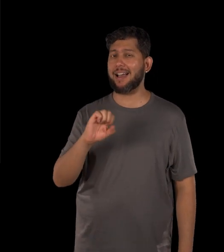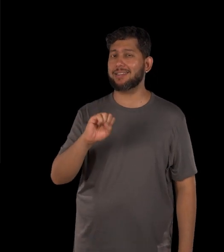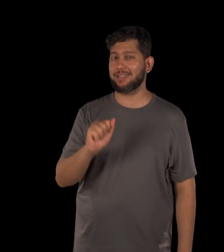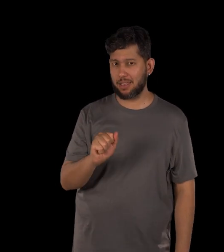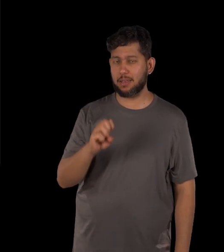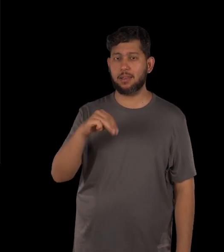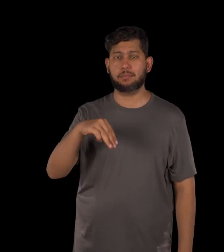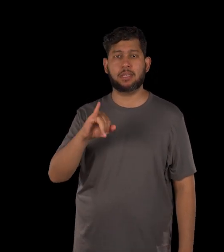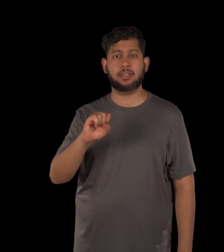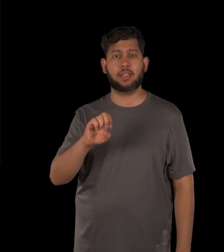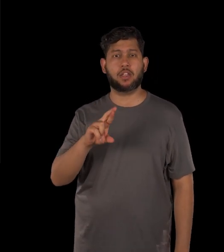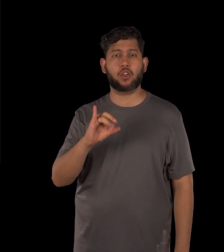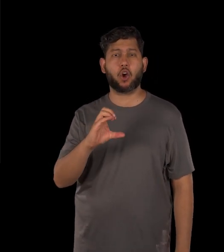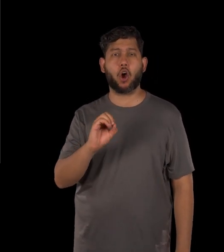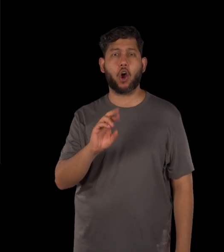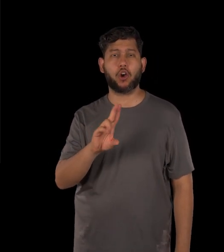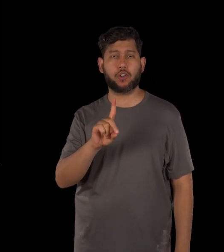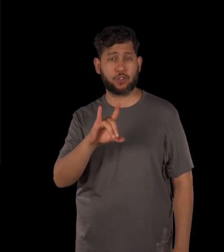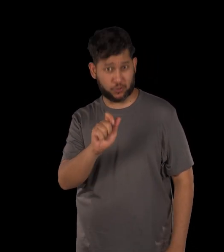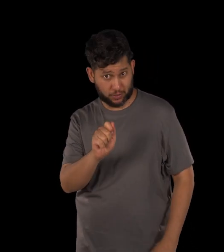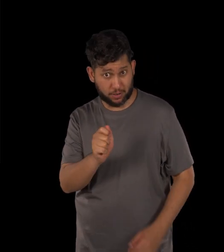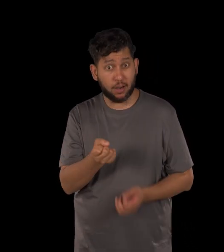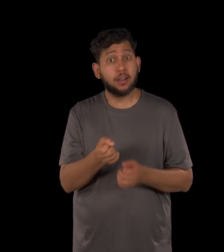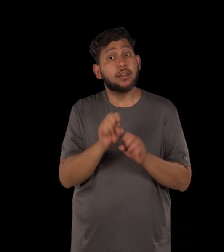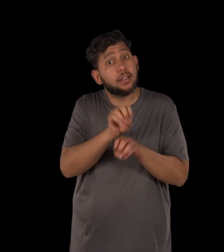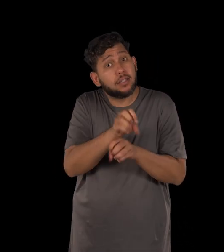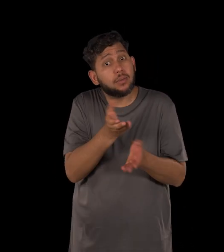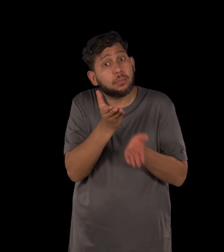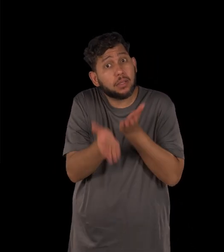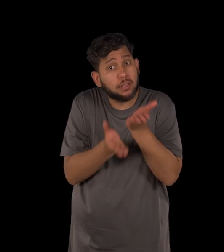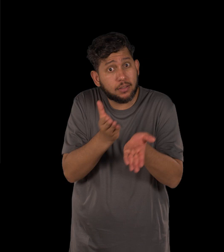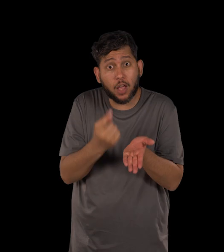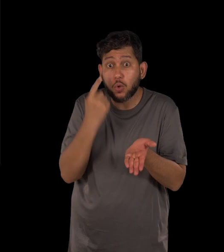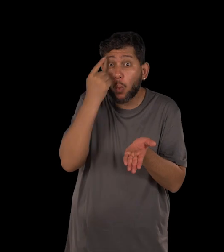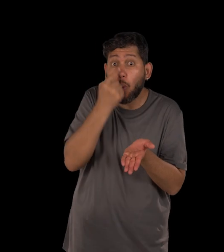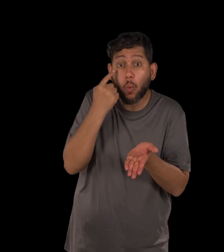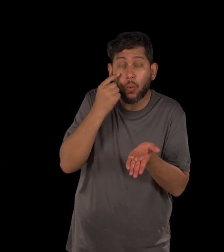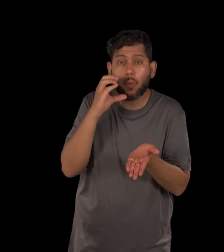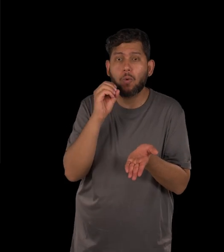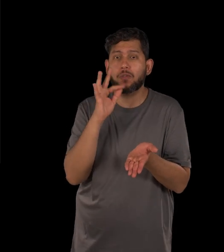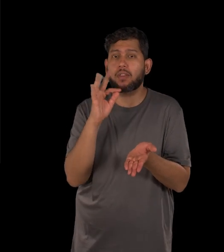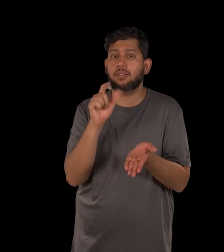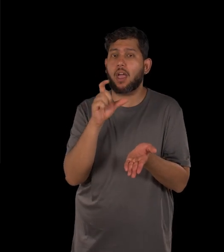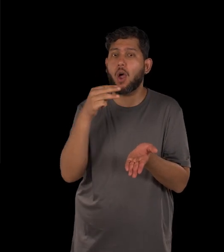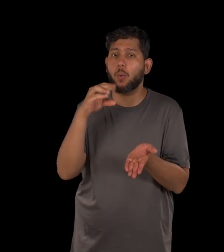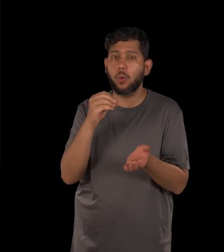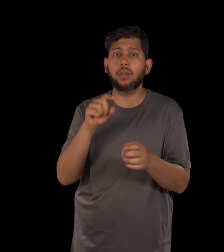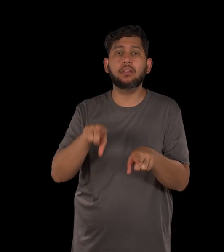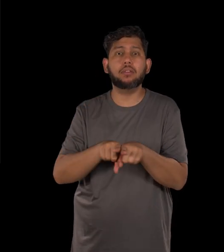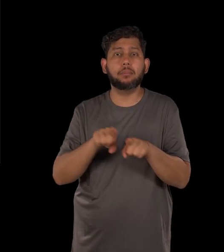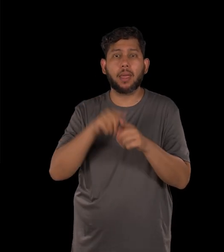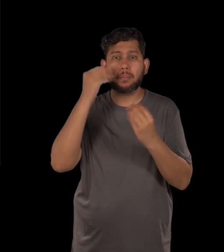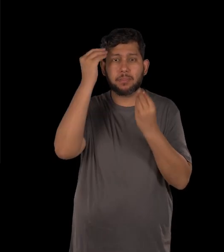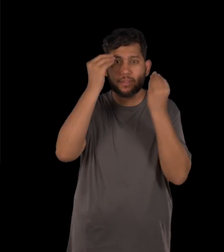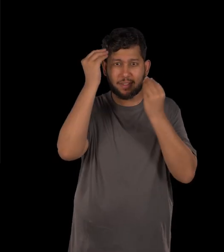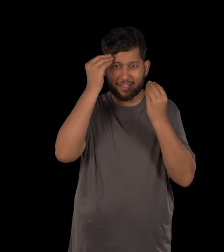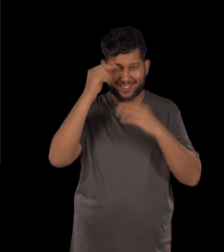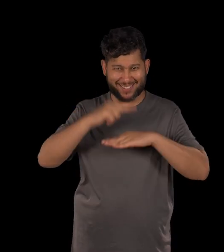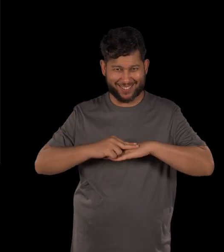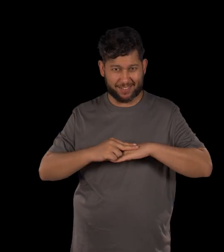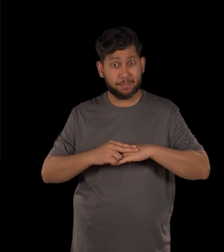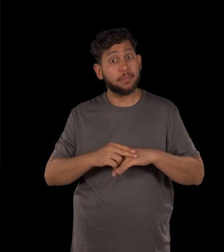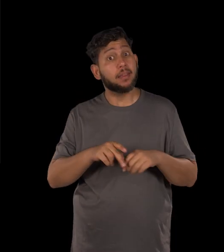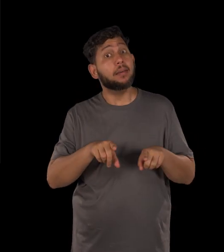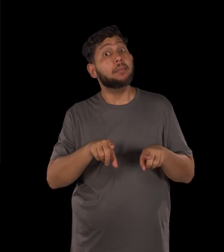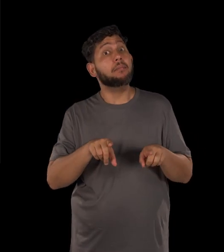de Misericórdia, enfermarias voltadas ao ensino das especialidades, como a oftalmologia e a psiquiatria.